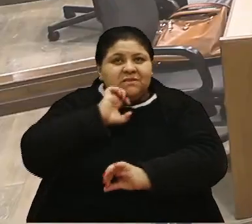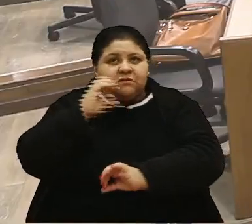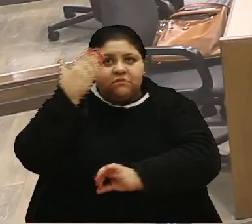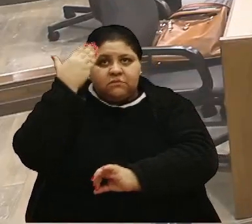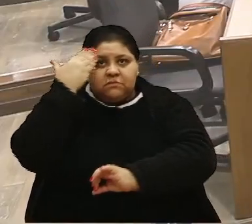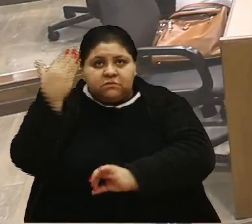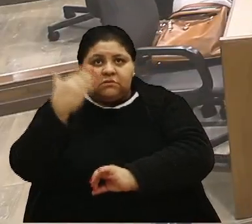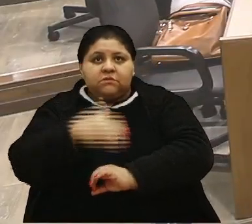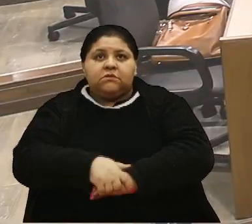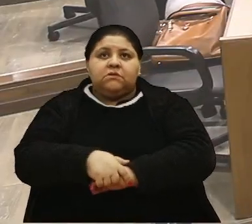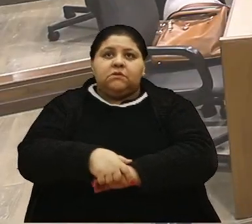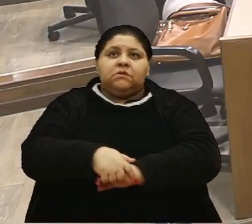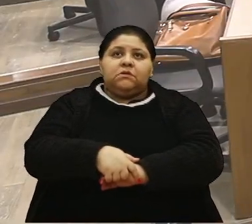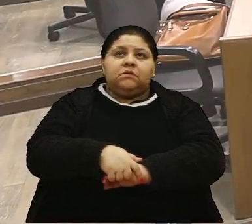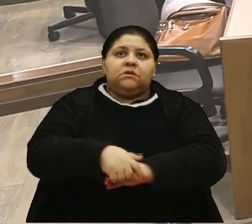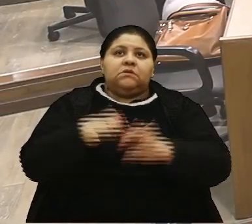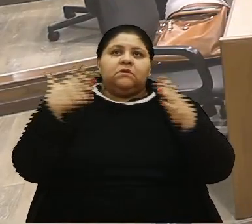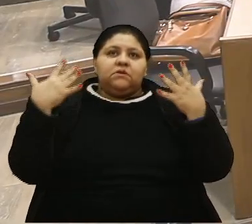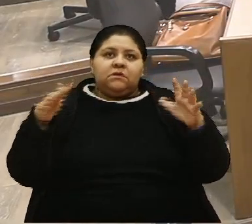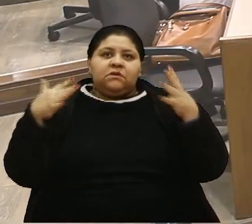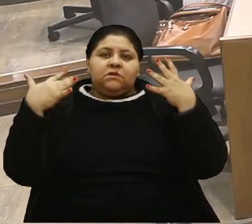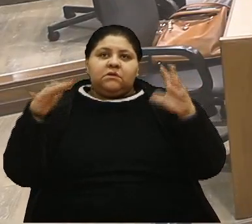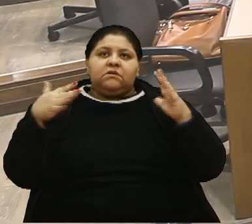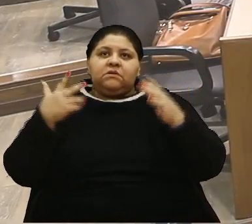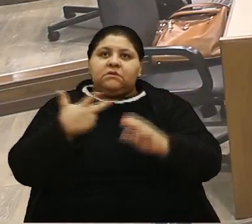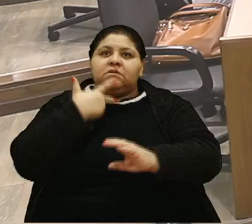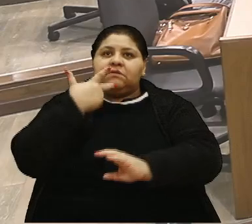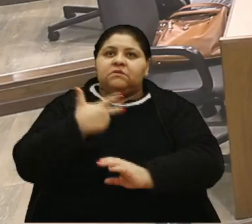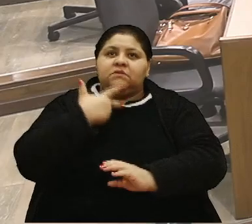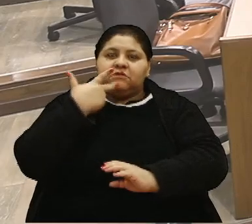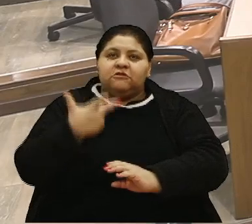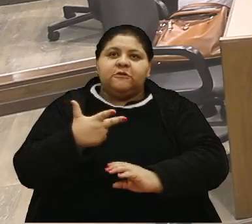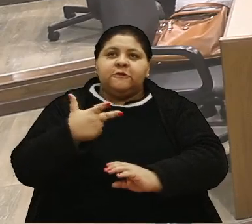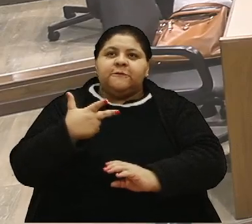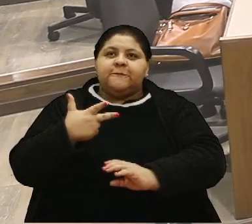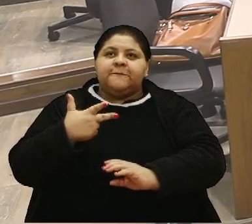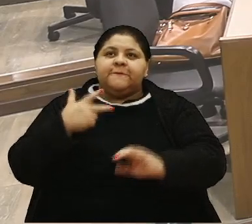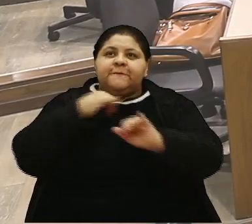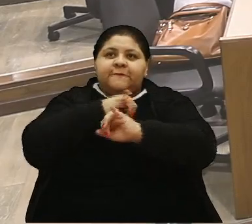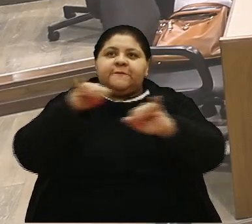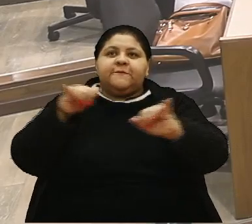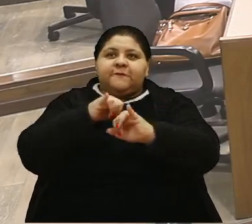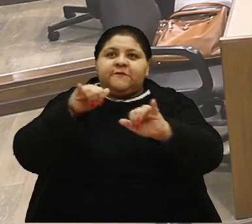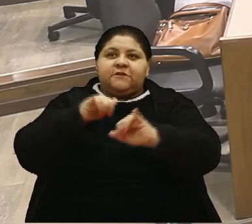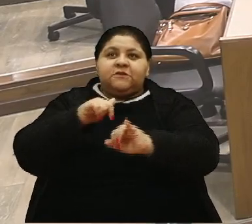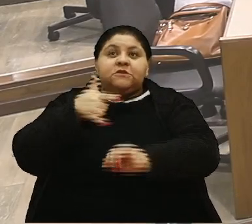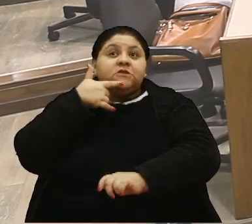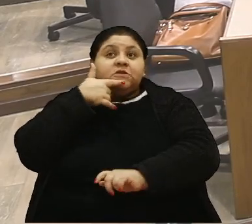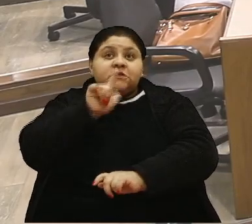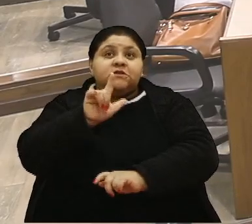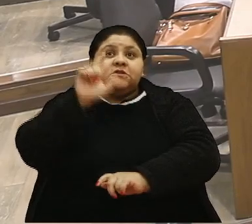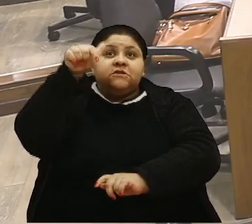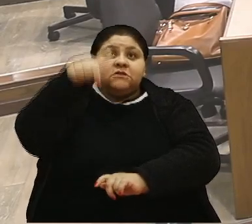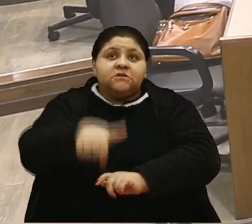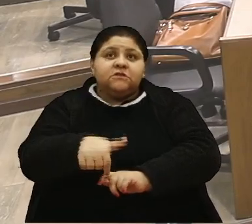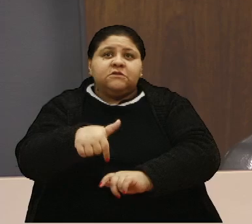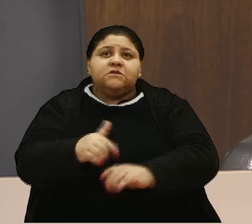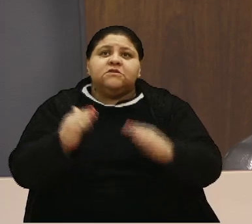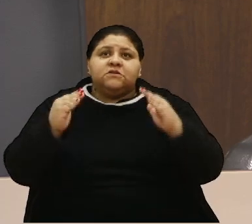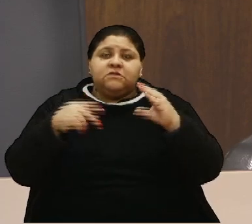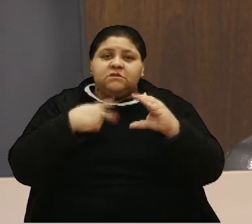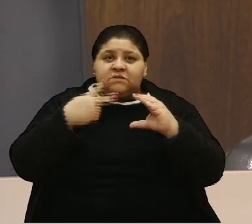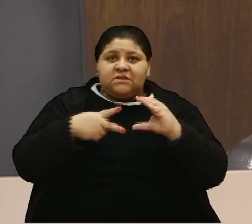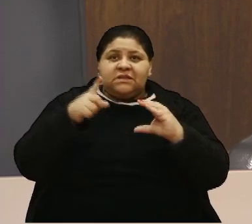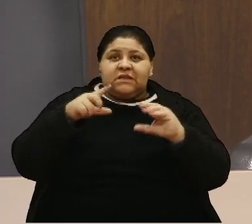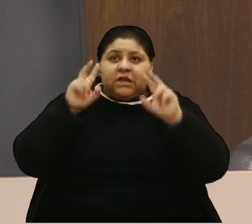obrigado, vereadora Andressa. Parabéns por trazer esse dado e essa vitória aqui na Câmara. A gente tem